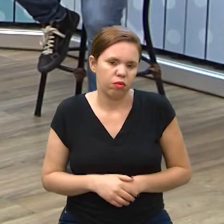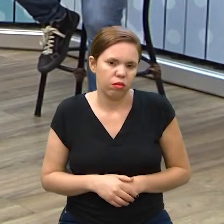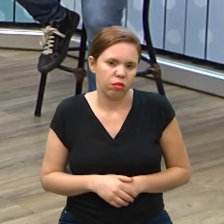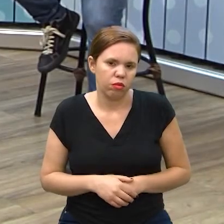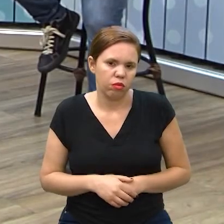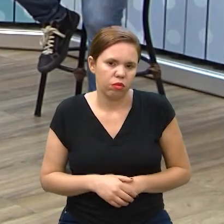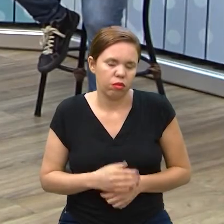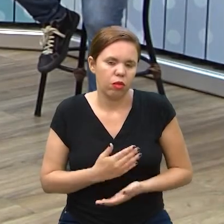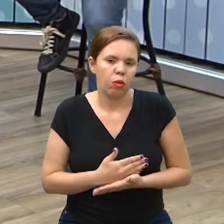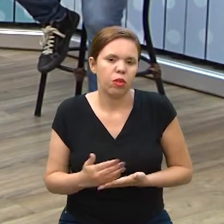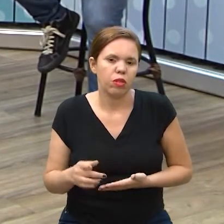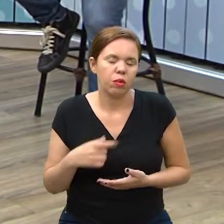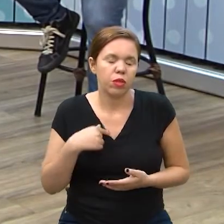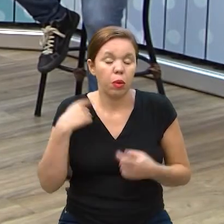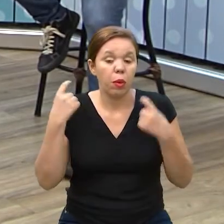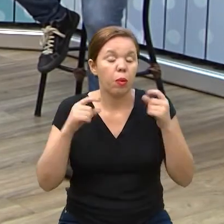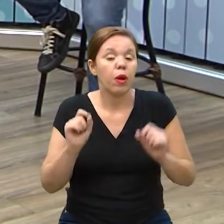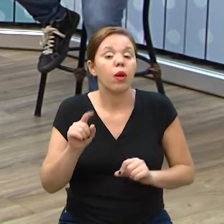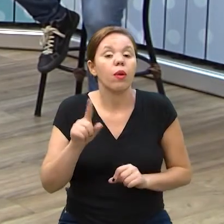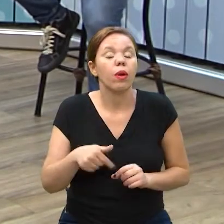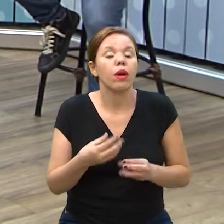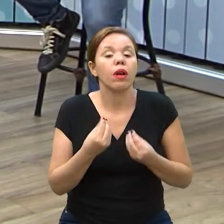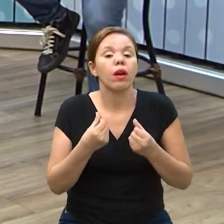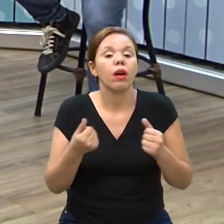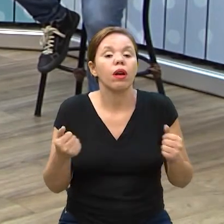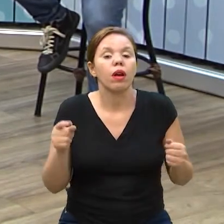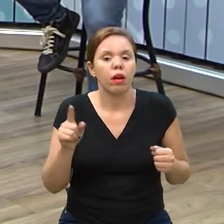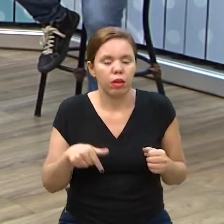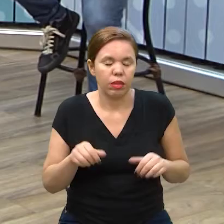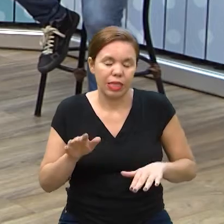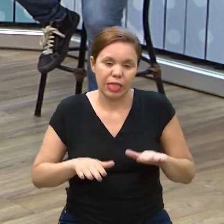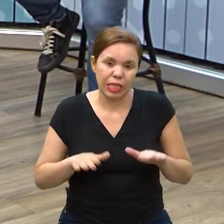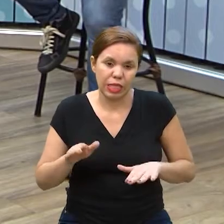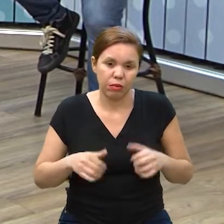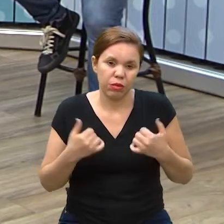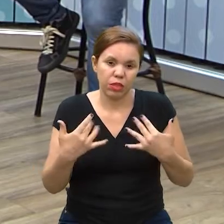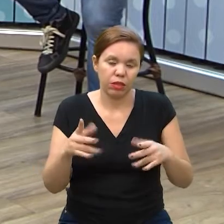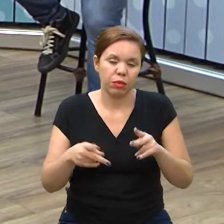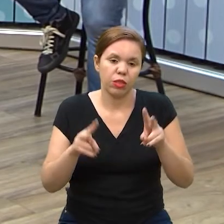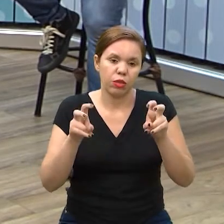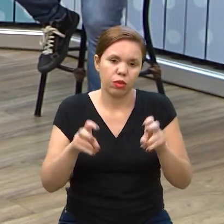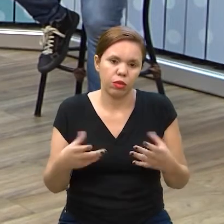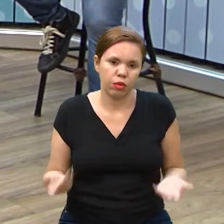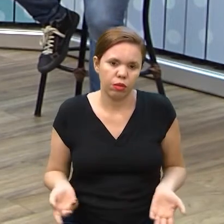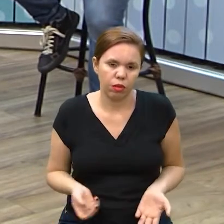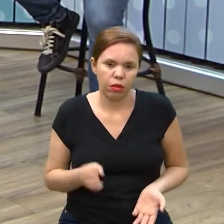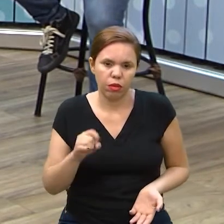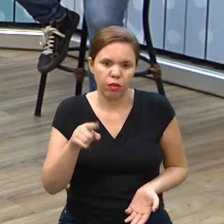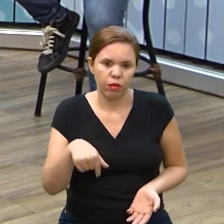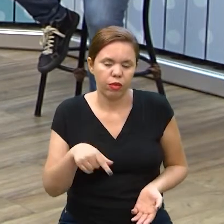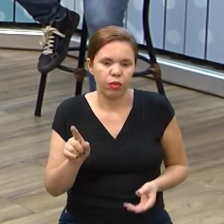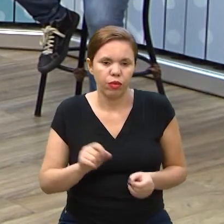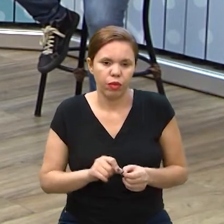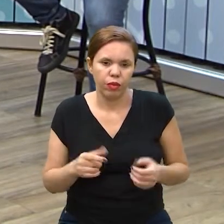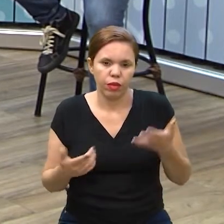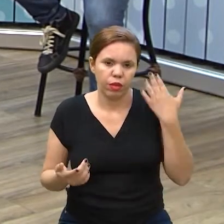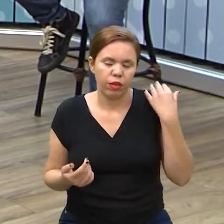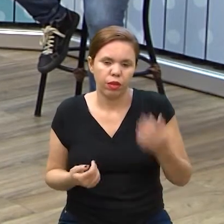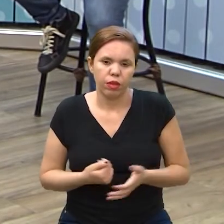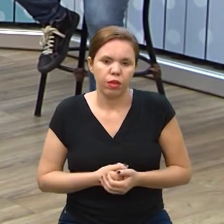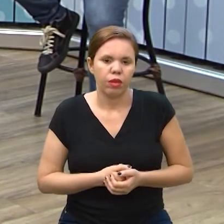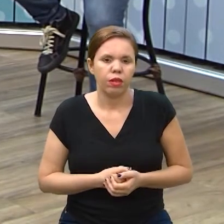né? Mas então, para começar, eu tenho que me preocupar com essa qualidade? Depende do público e do assunto. Se você for